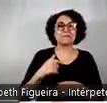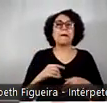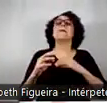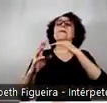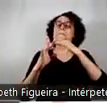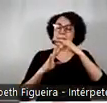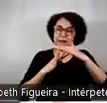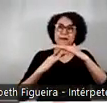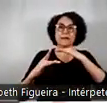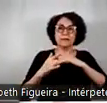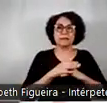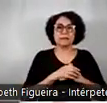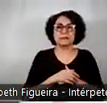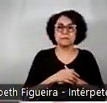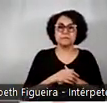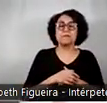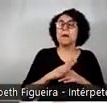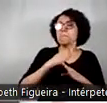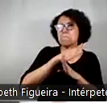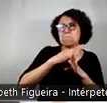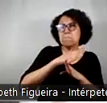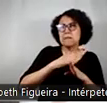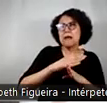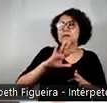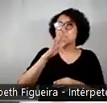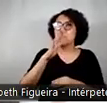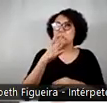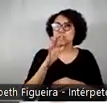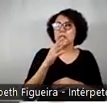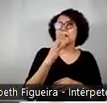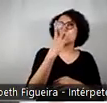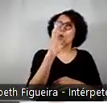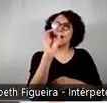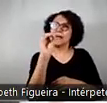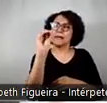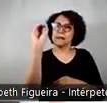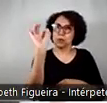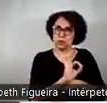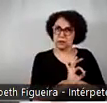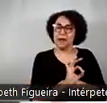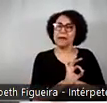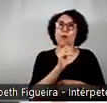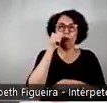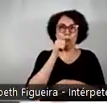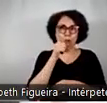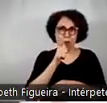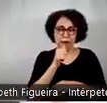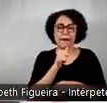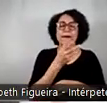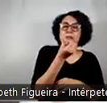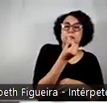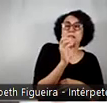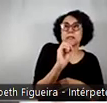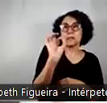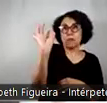quase 40%, né, se declararam do sexo feminino. E outra metade, e 60% do sexo